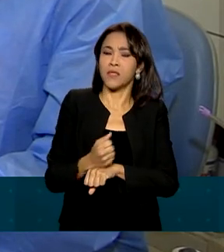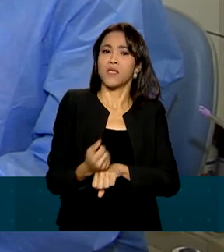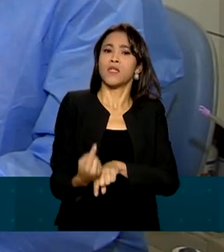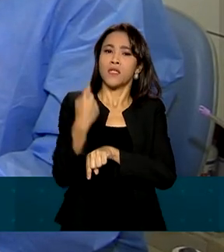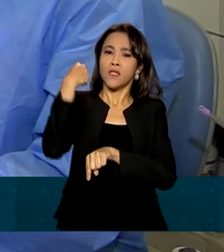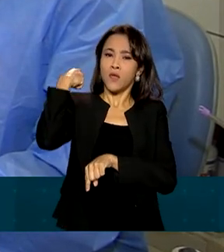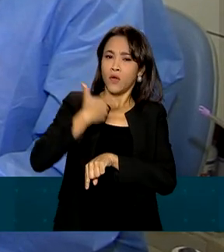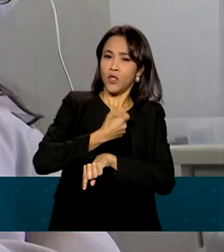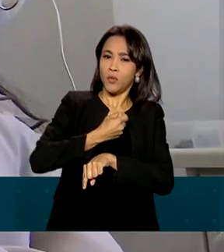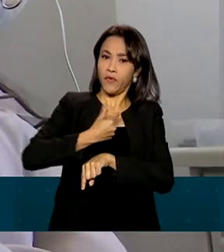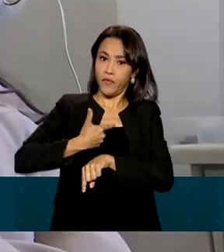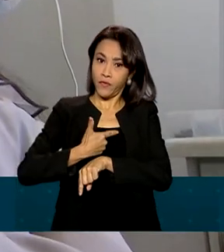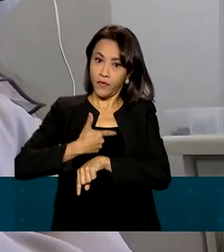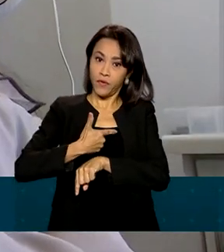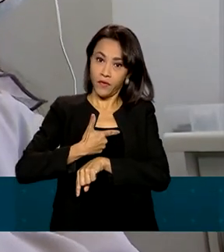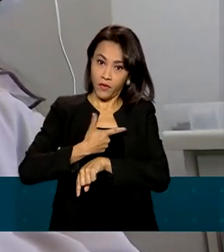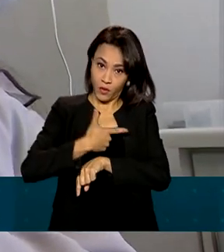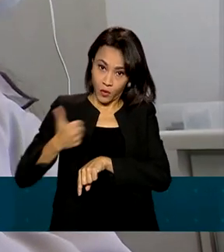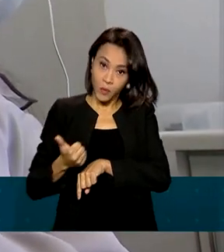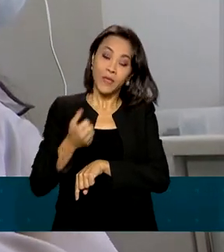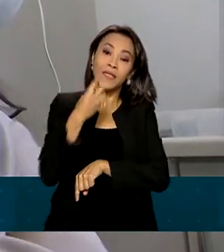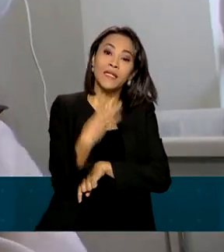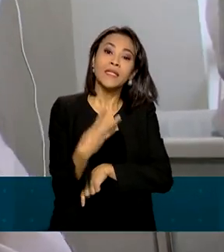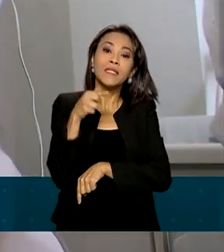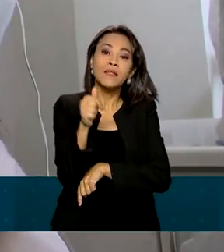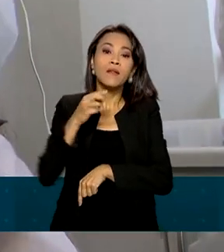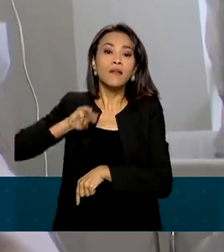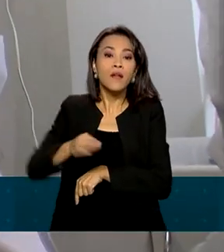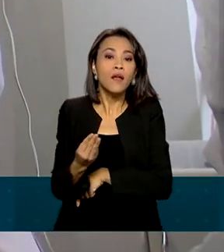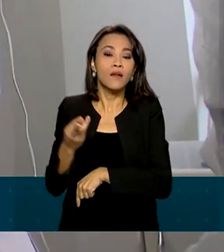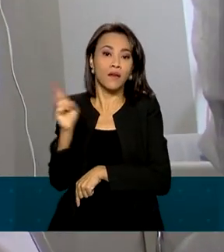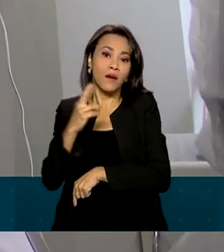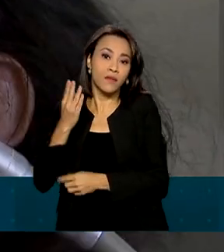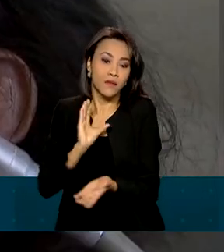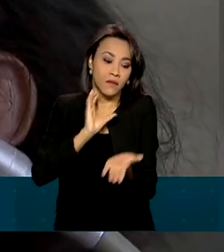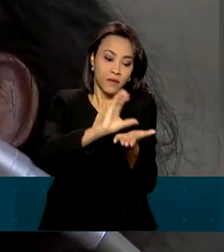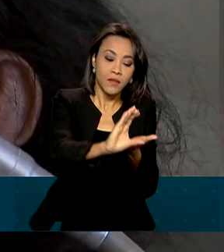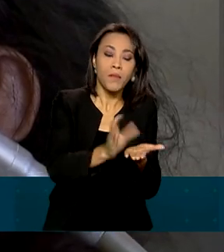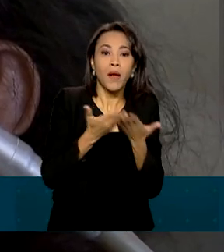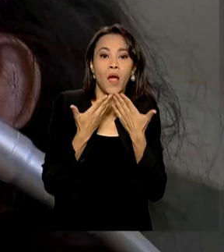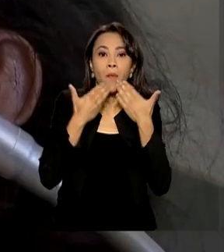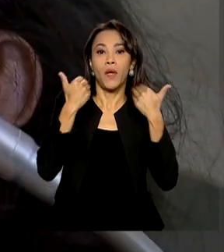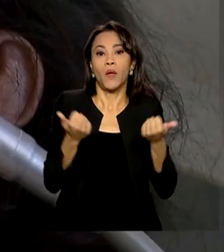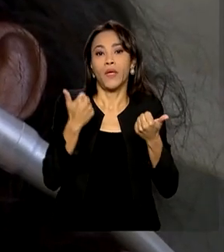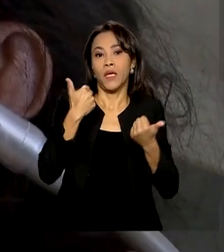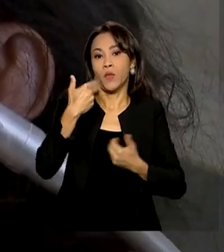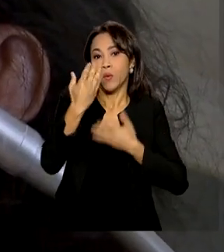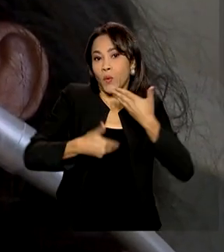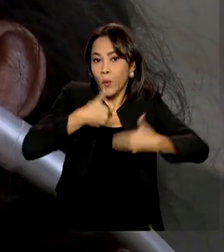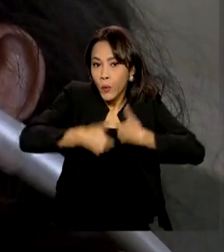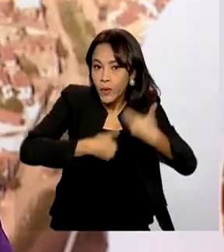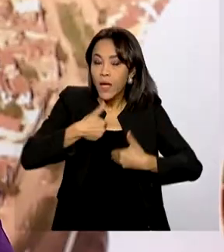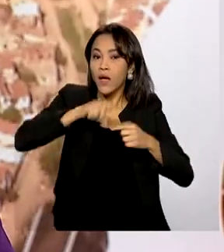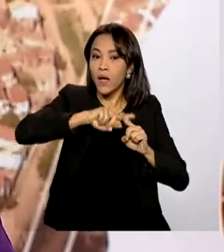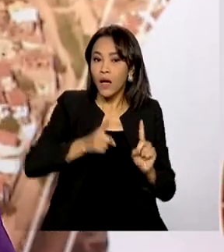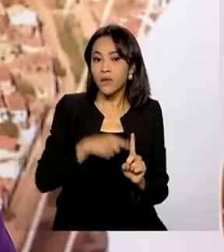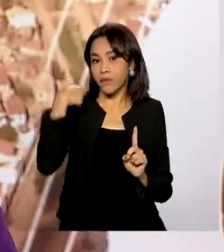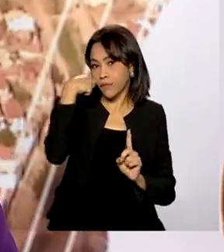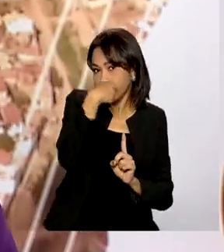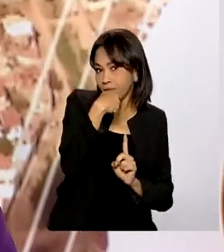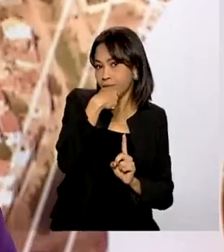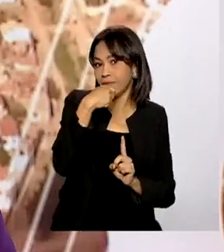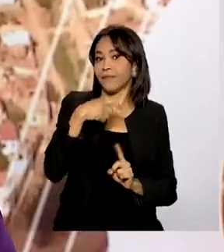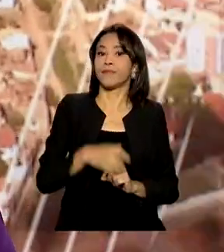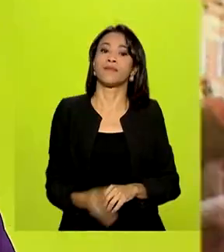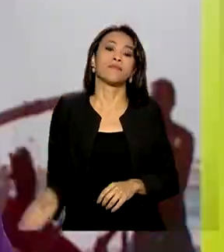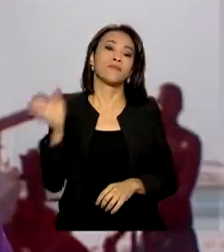Ministério da Saúde destinou 37 milhões de reais para melhoria do pré-natal odontológico no SUS